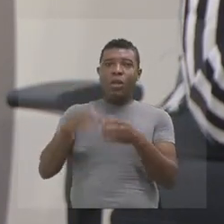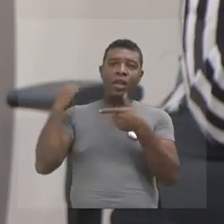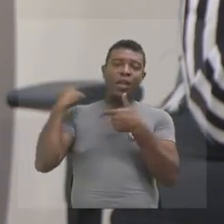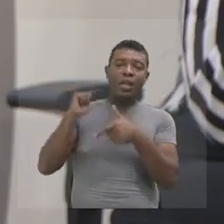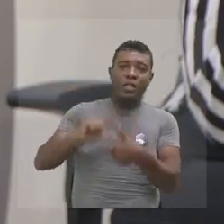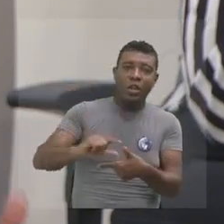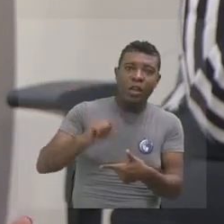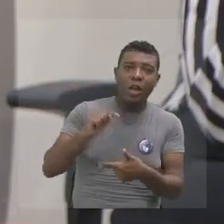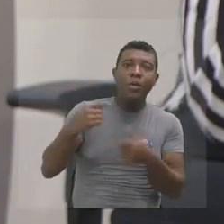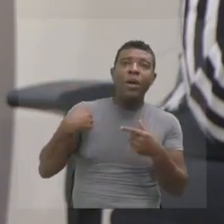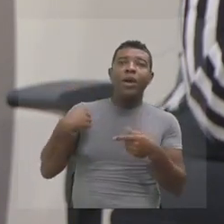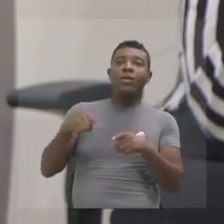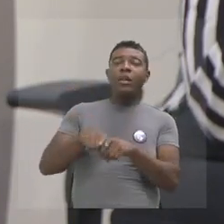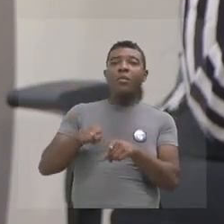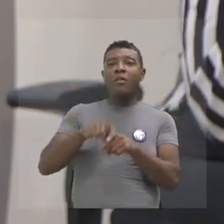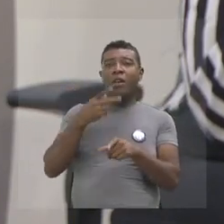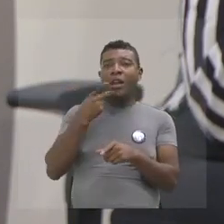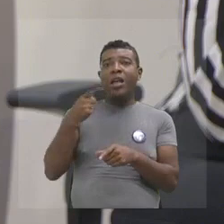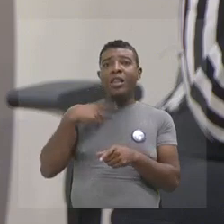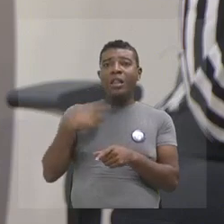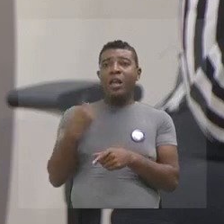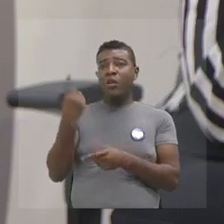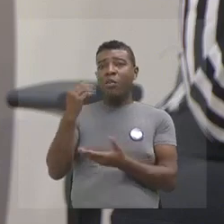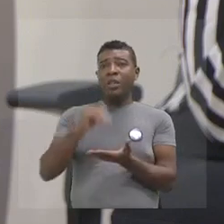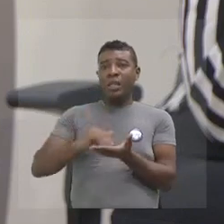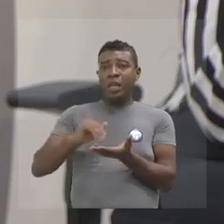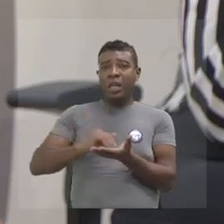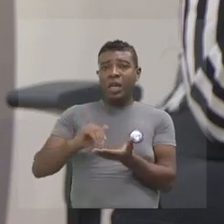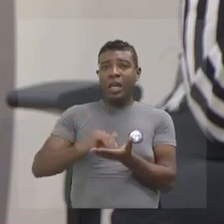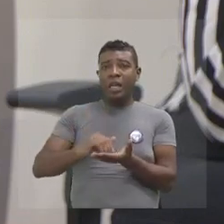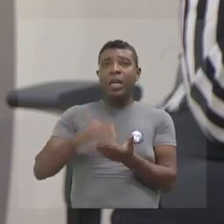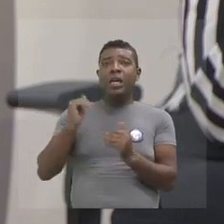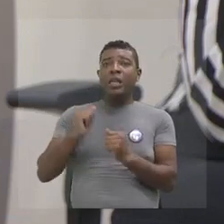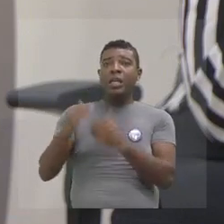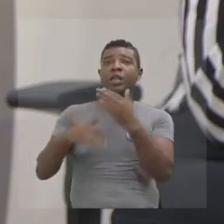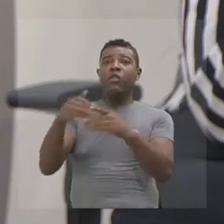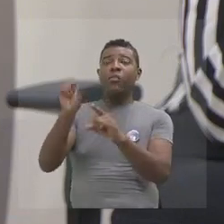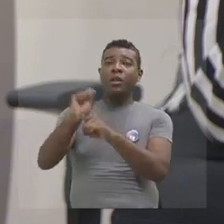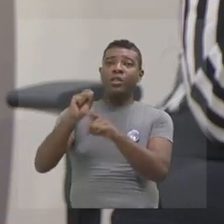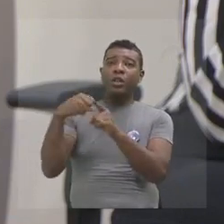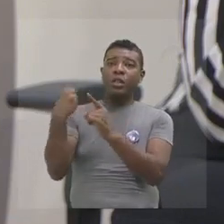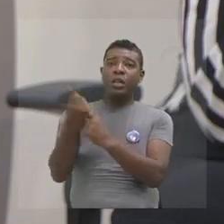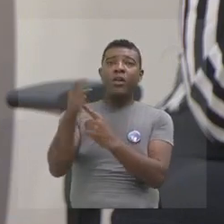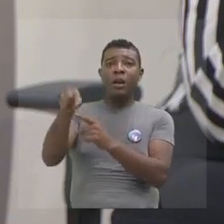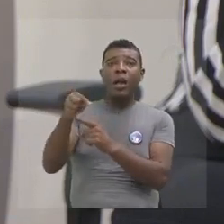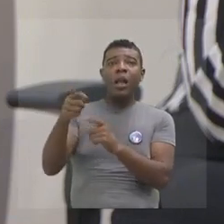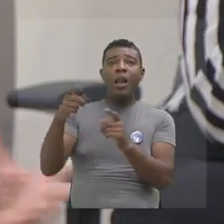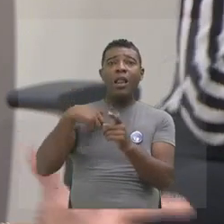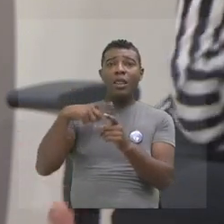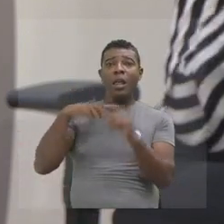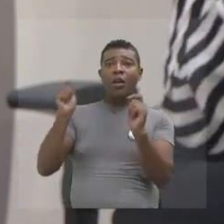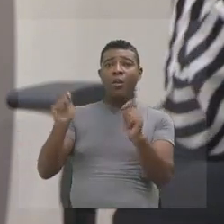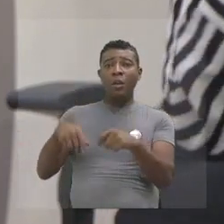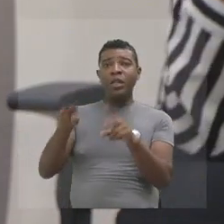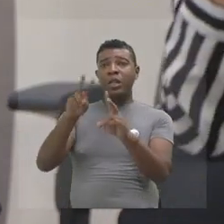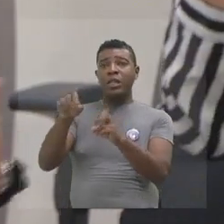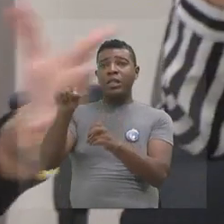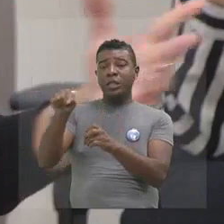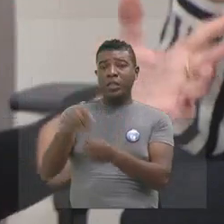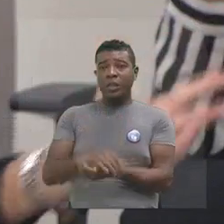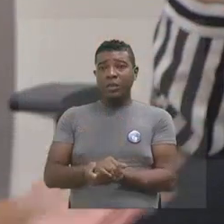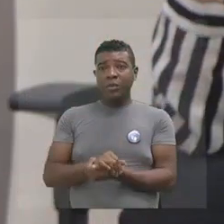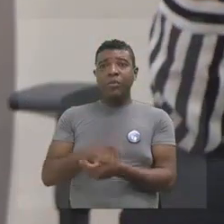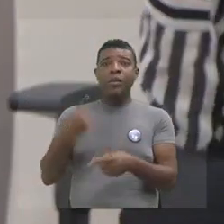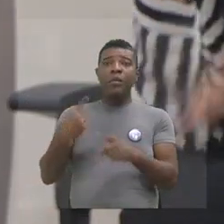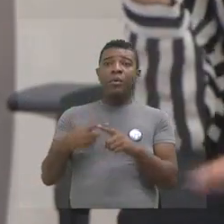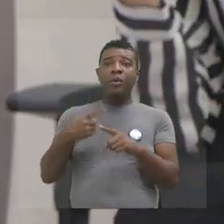Deputado nós temos uma secretaria que a secretaria de Desenvolvimento Social que tem competências sobre o tema né o licenciamento ambiental acaba que